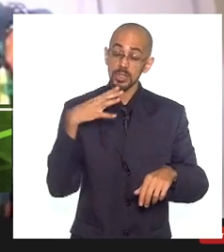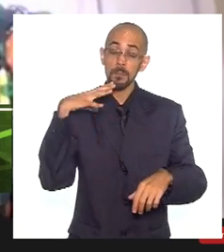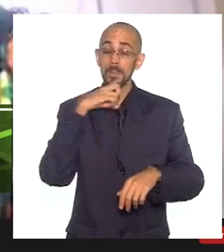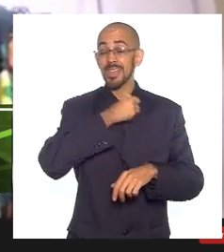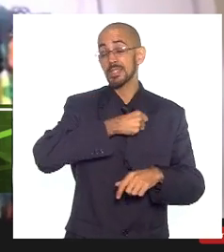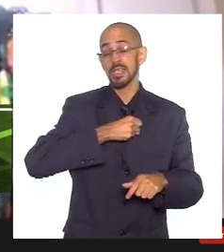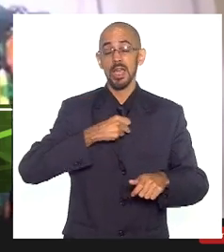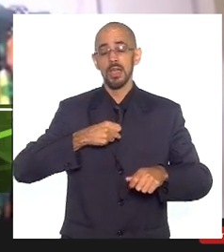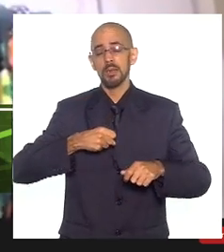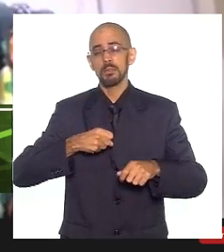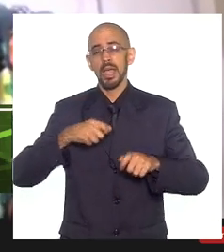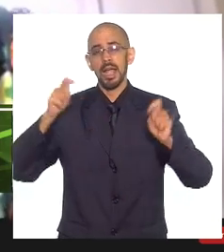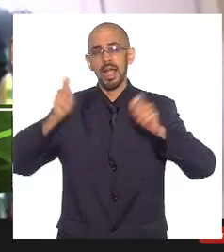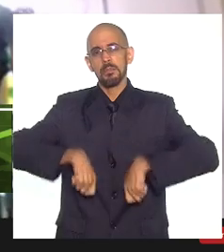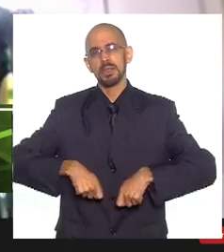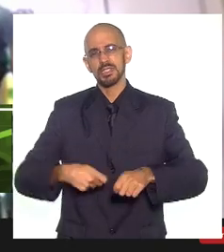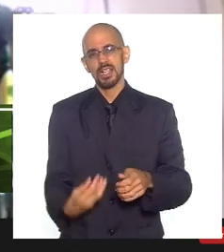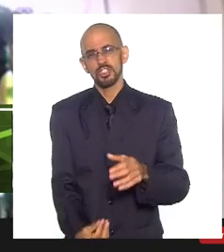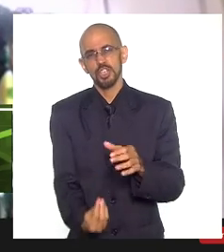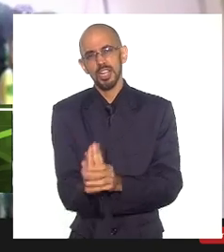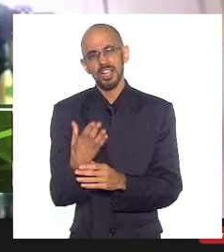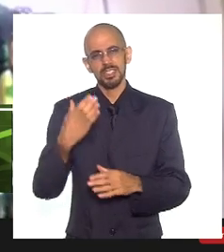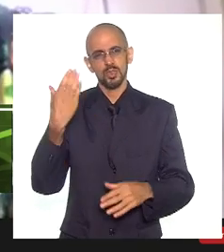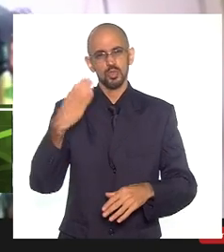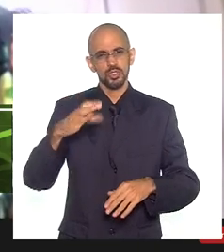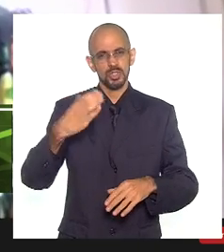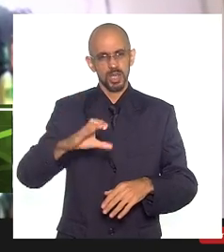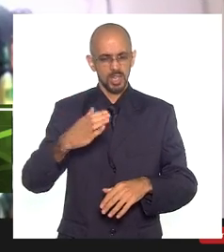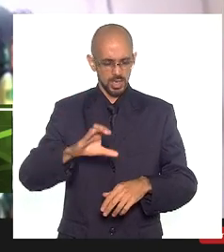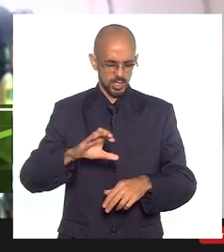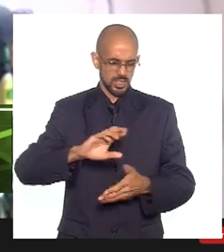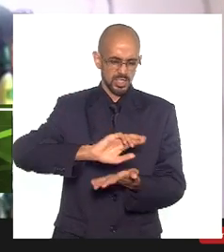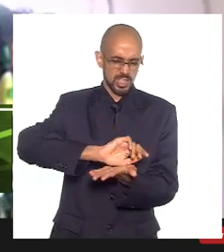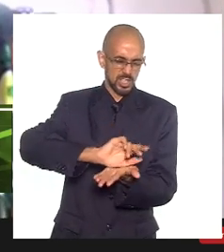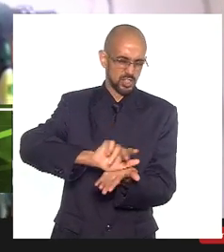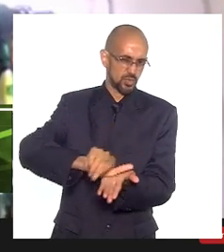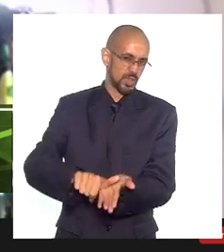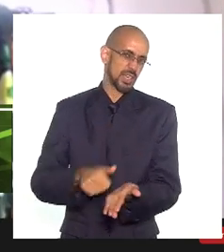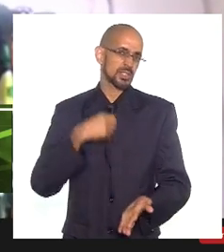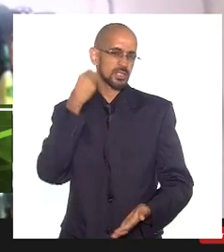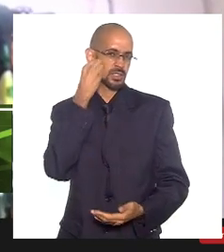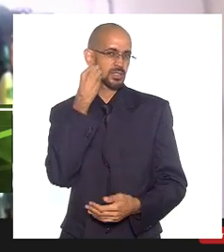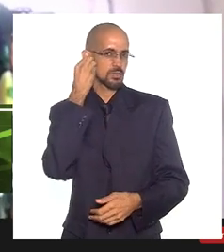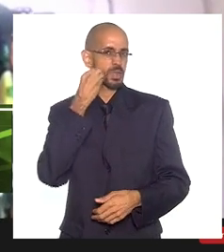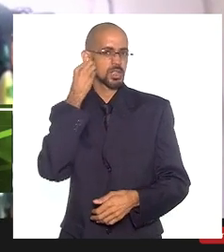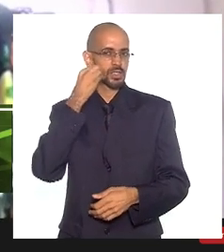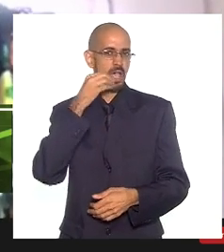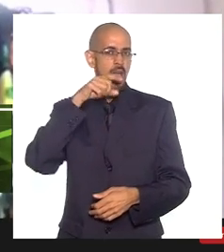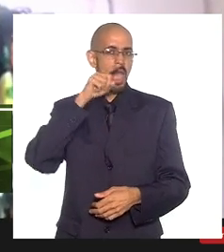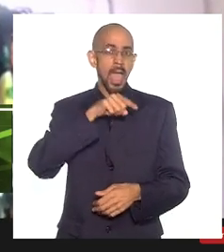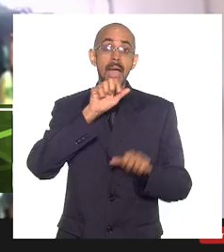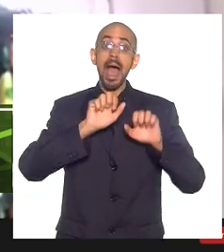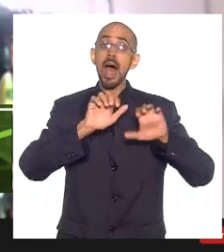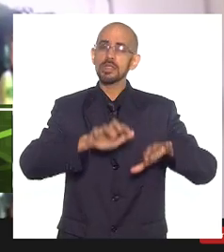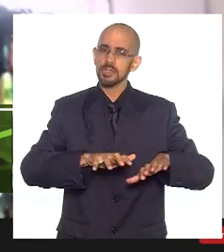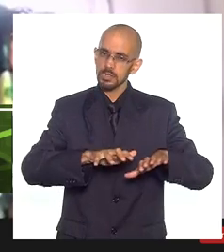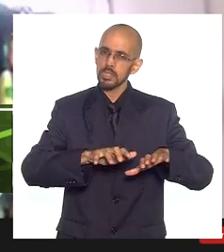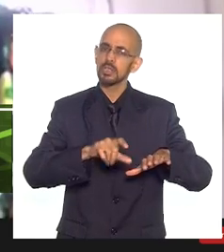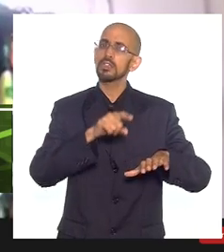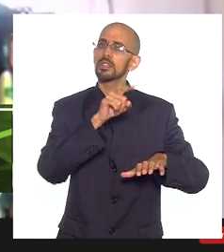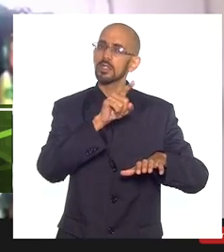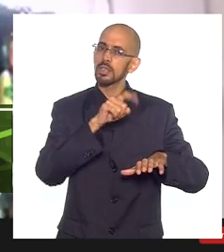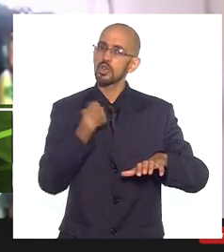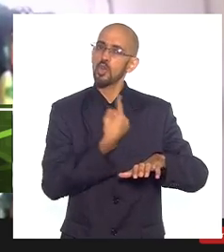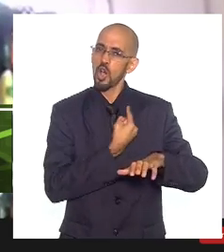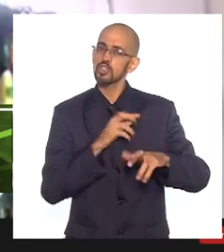diverso, a partir da coletividade, partir das diversas experimentações. É assim que a nossa universidade é referência não só aqui,